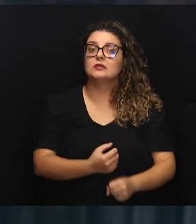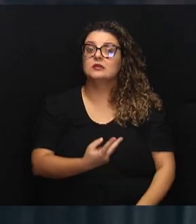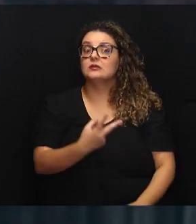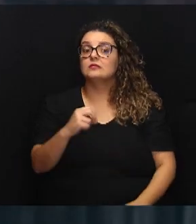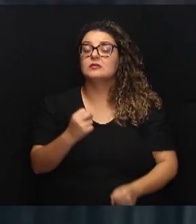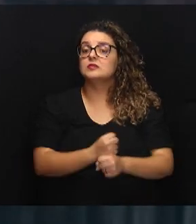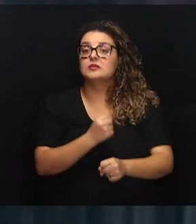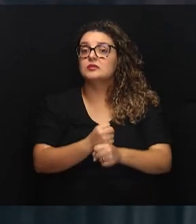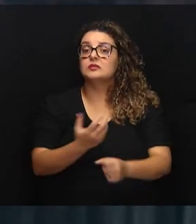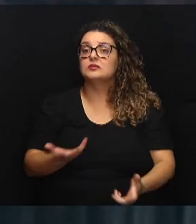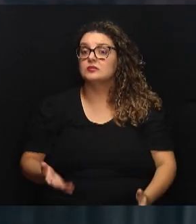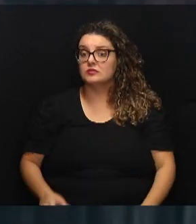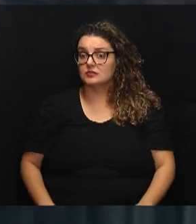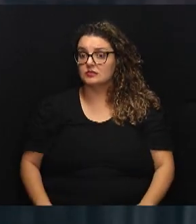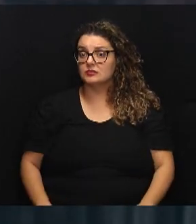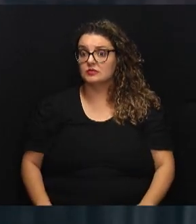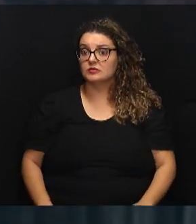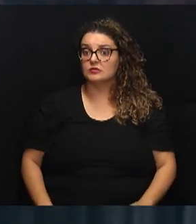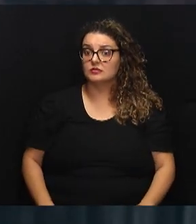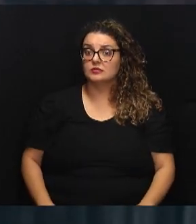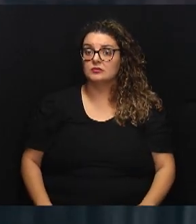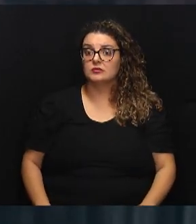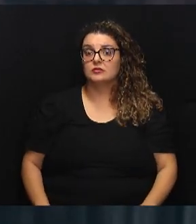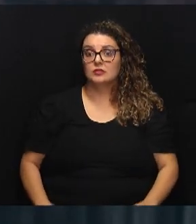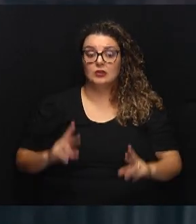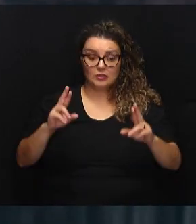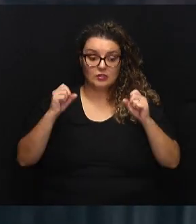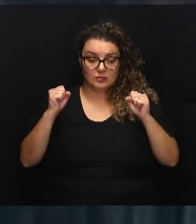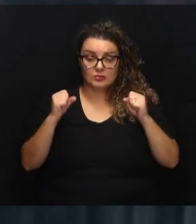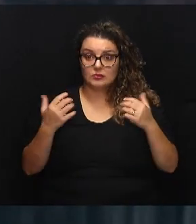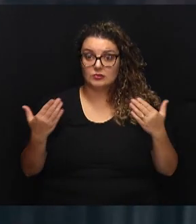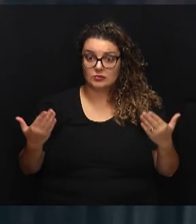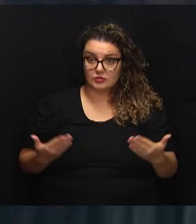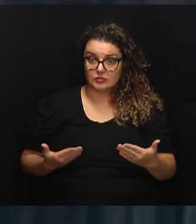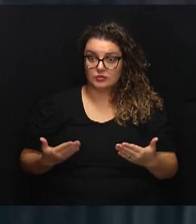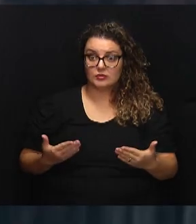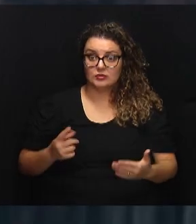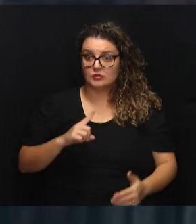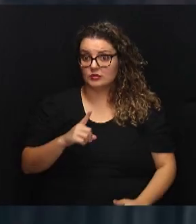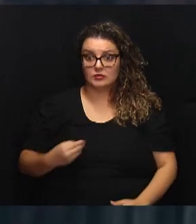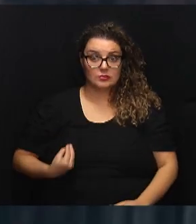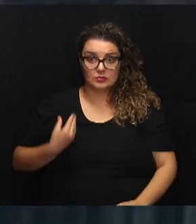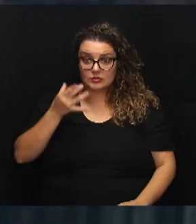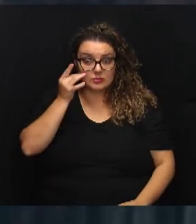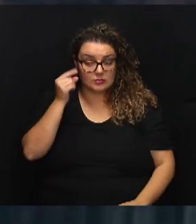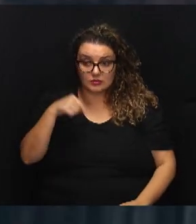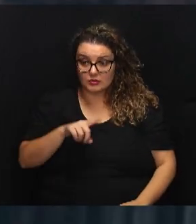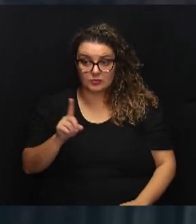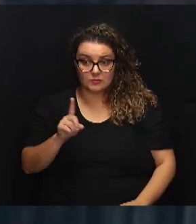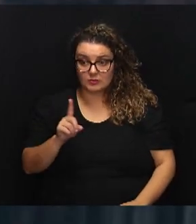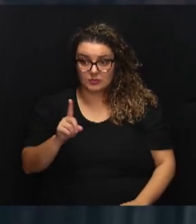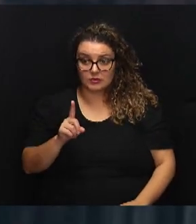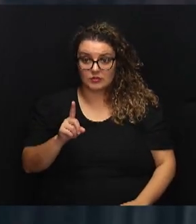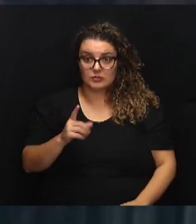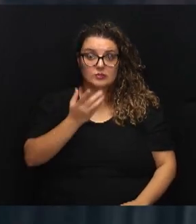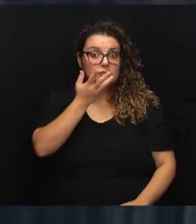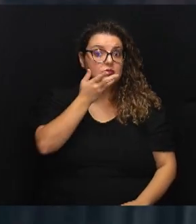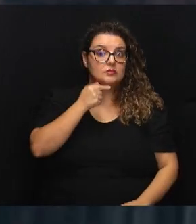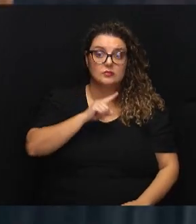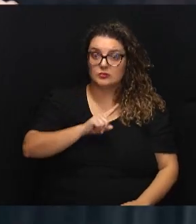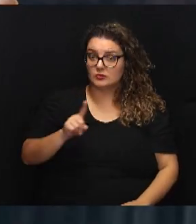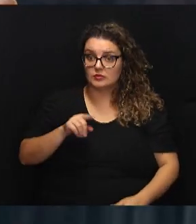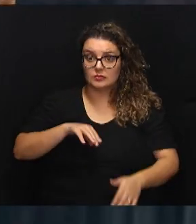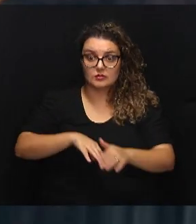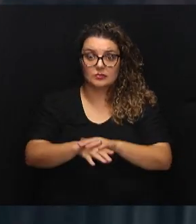anos? O torcedor de hoje não vai estar mais aqui, a criança não está acostumada a ir